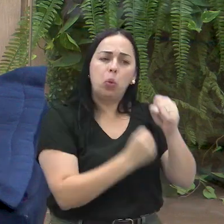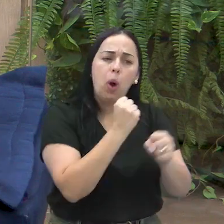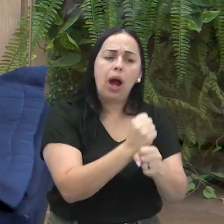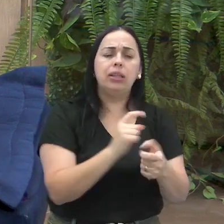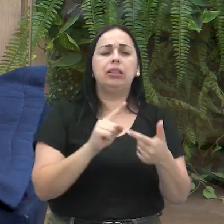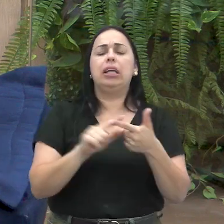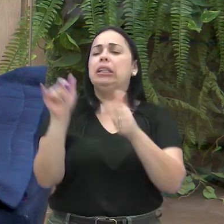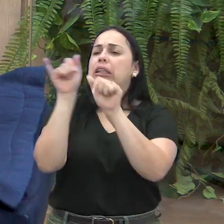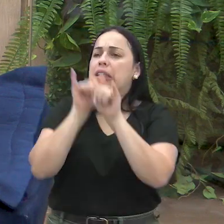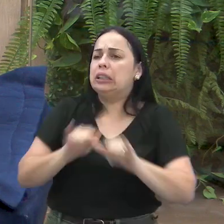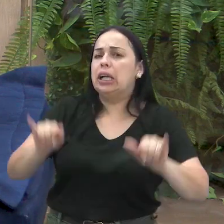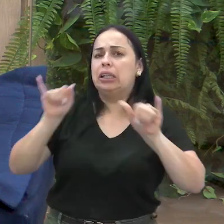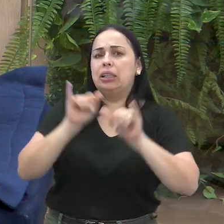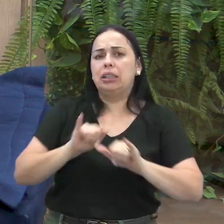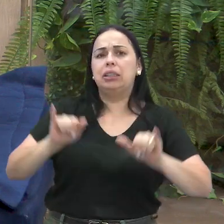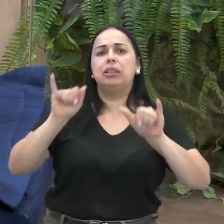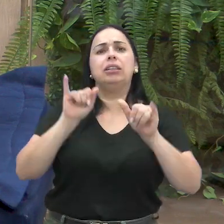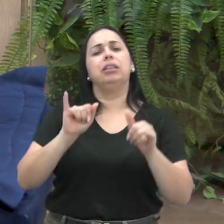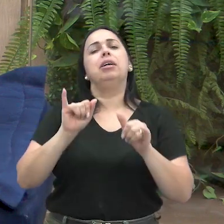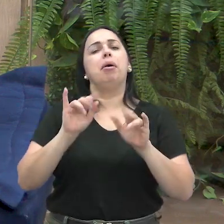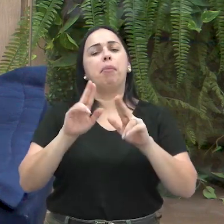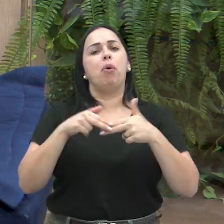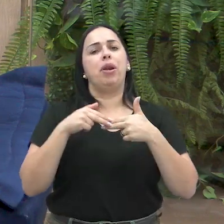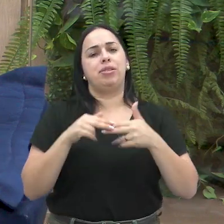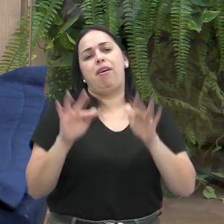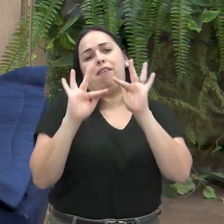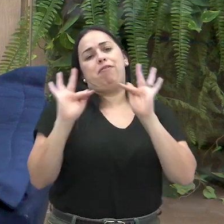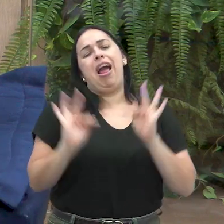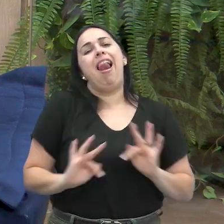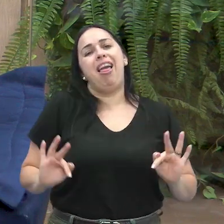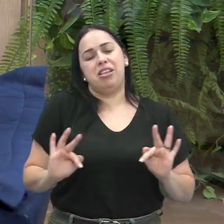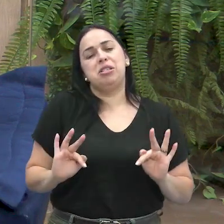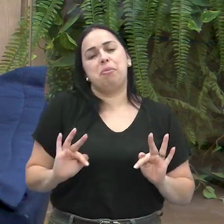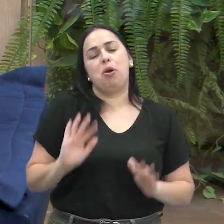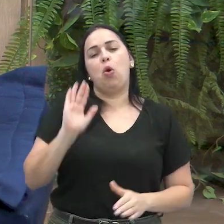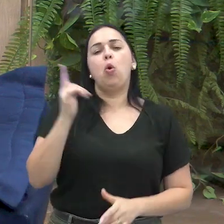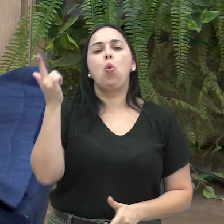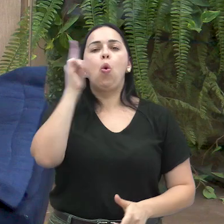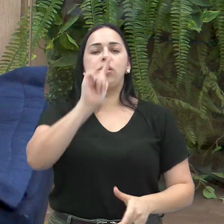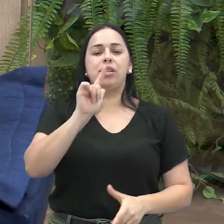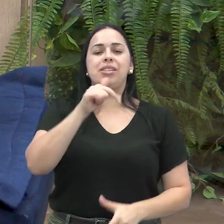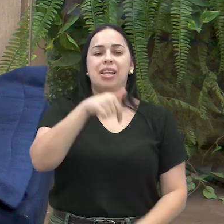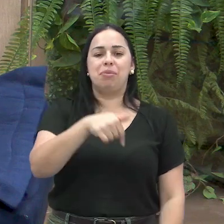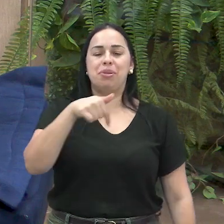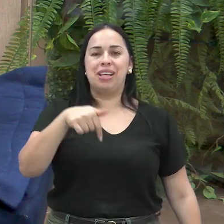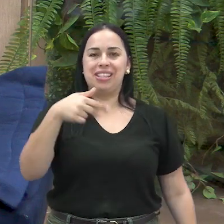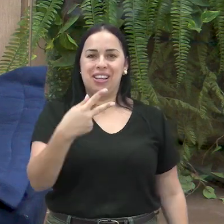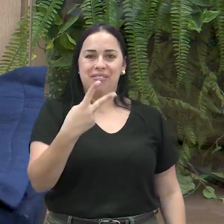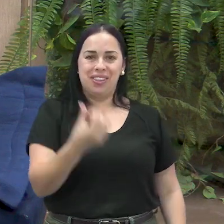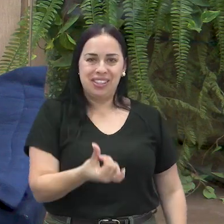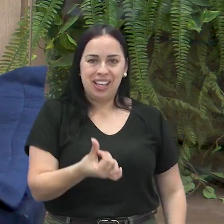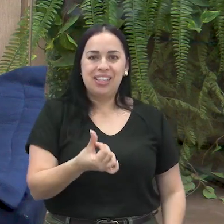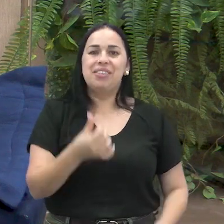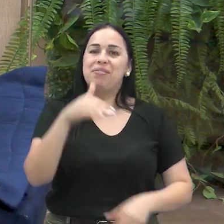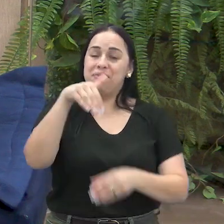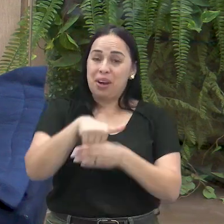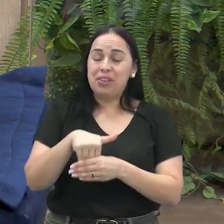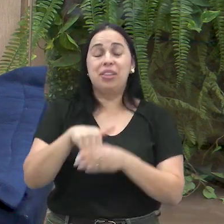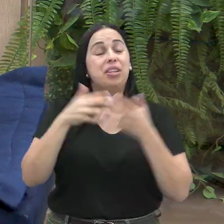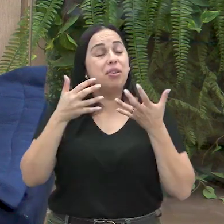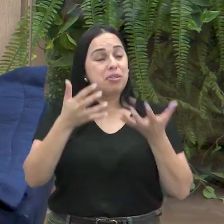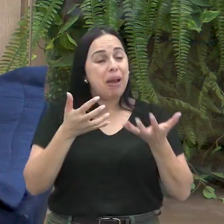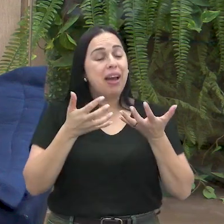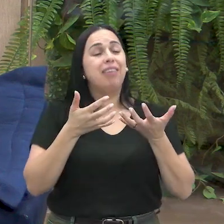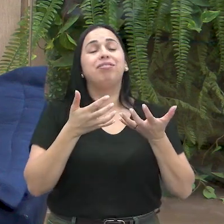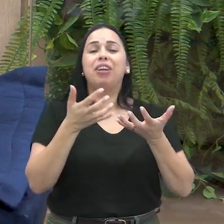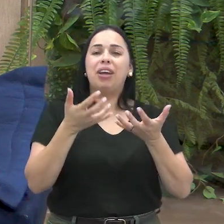tem a campanha, aquele momento de acompanhar a apuração, a gente ficou muito feliz com esse resultado. Espero fazer jus a isso, né?